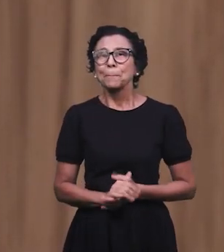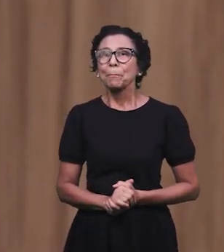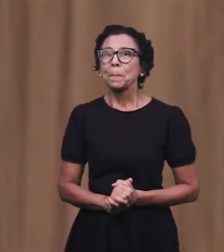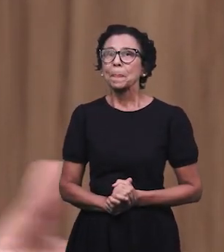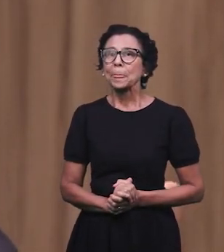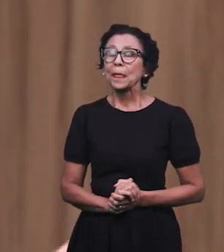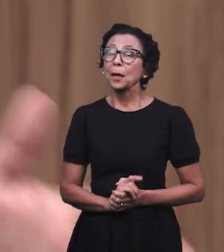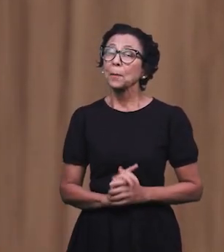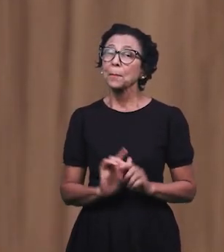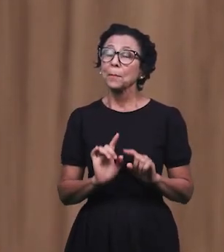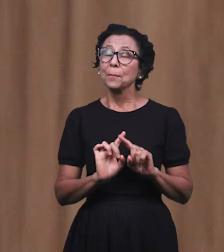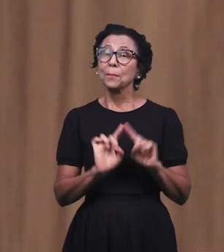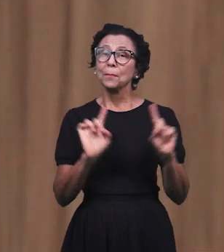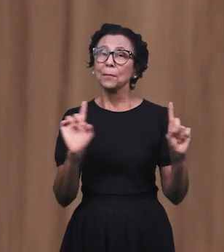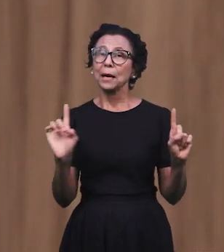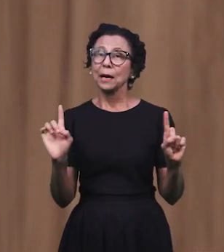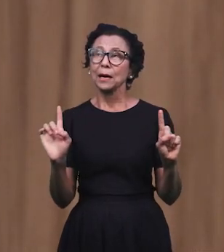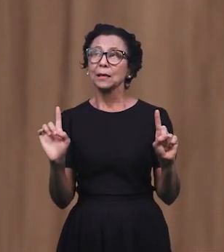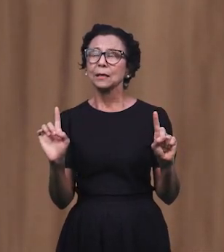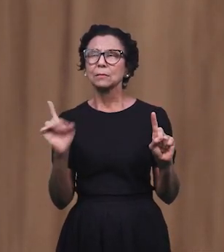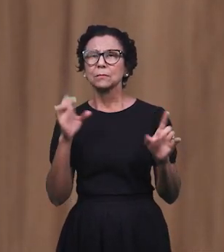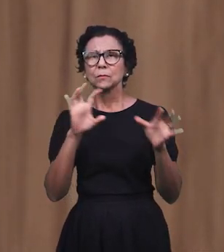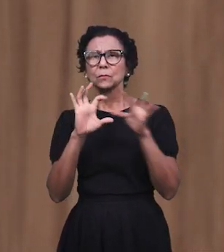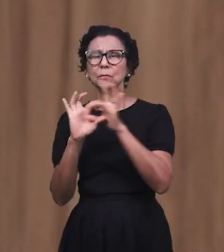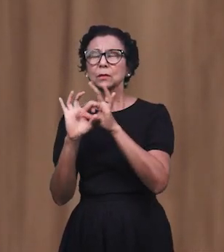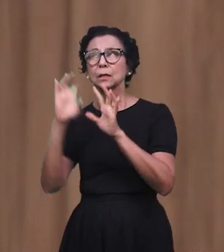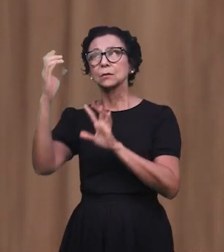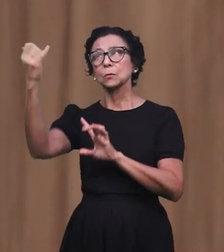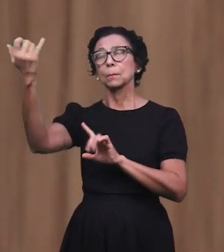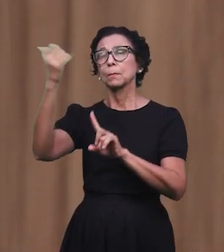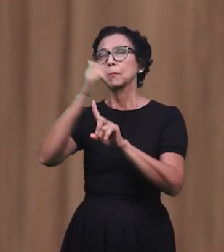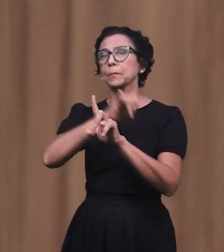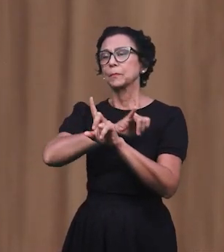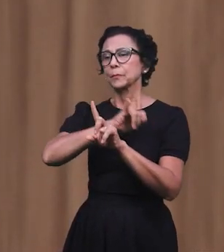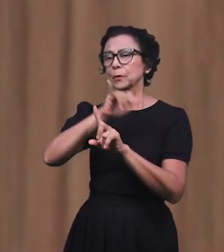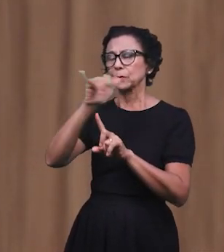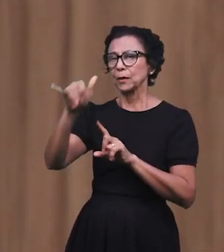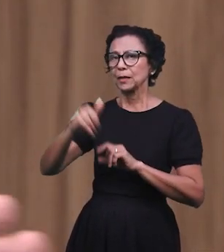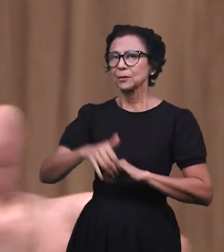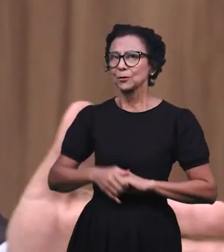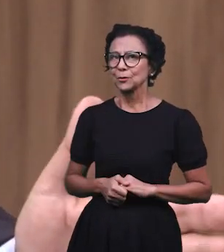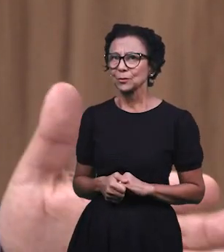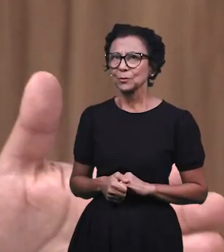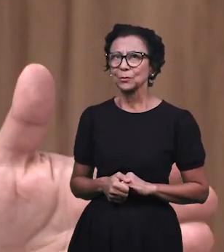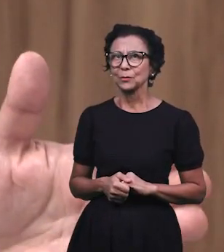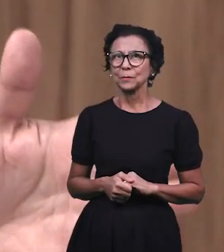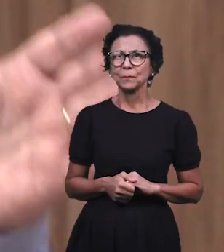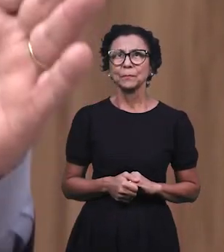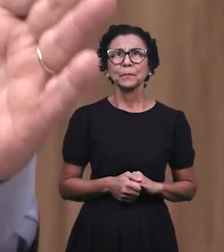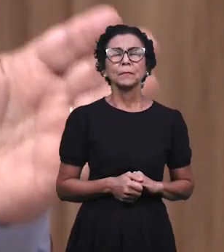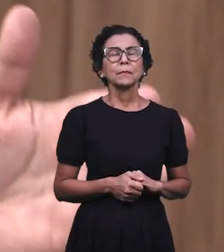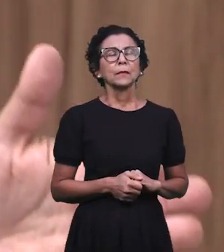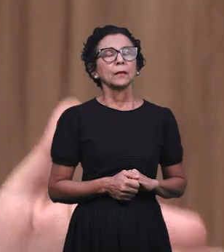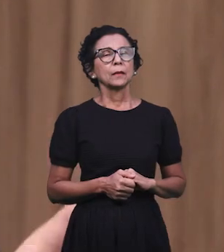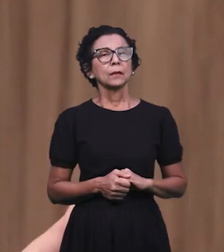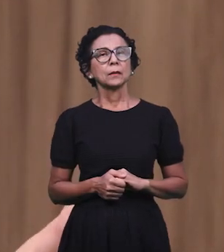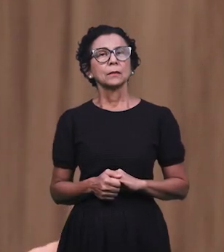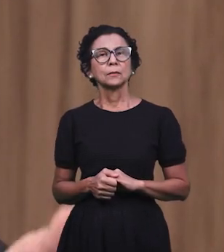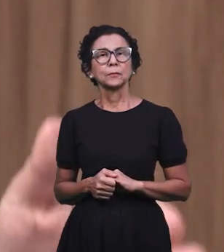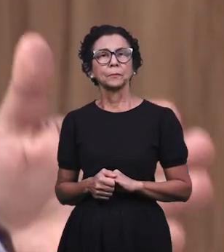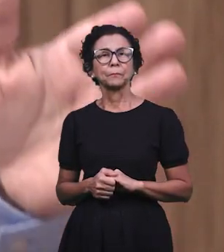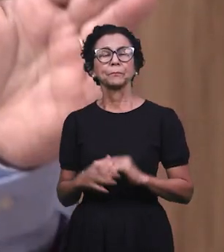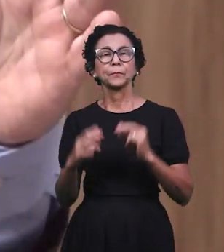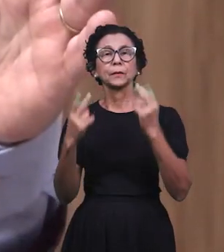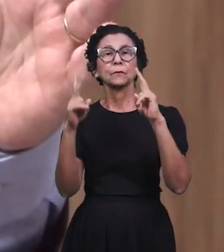derrotas. Mas quando nós trazemos para o contexto profético, a gente entende que a vitória, ela invariavelmente estava